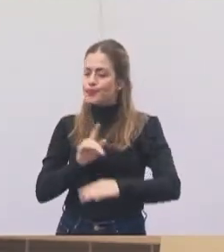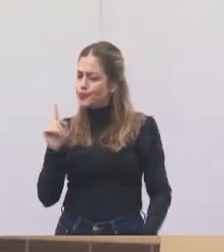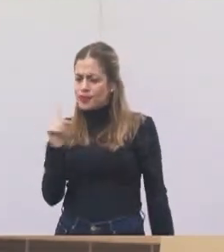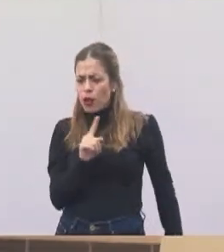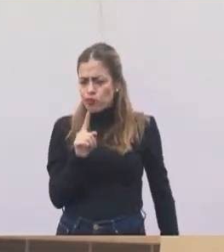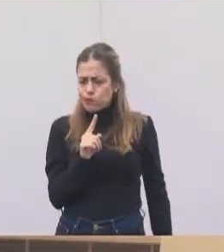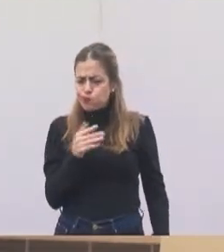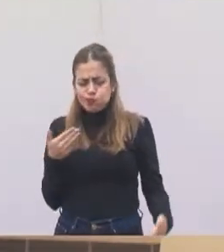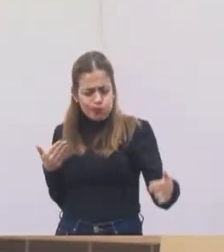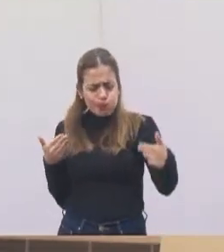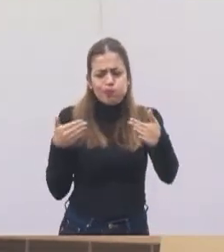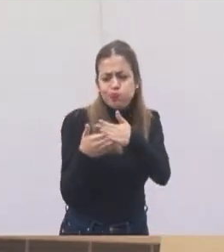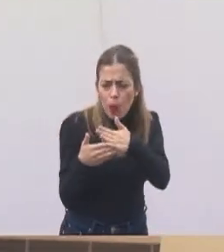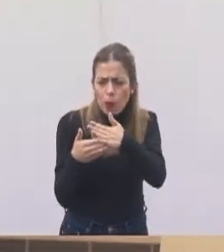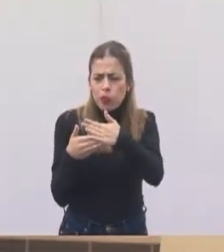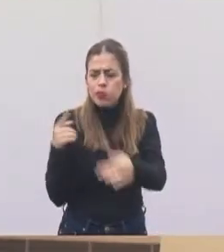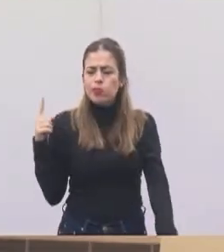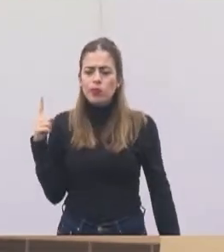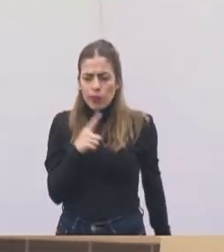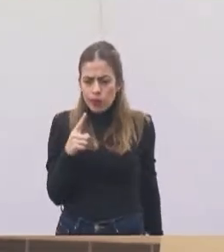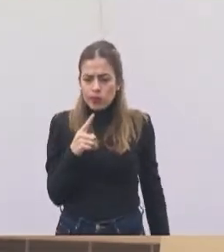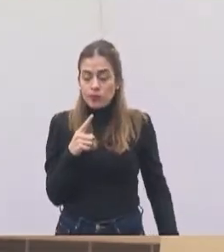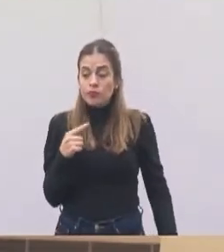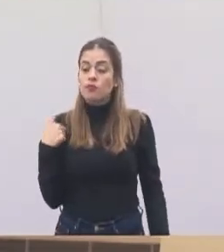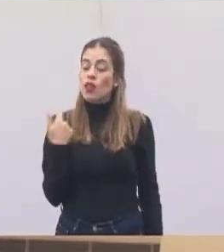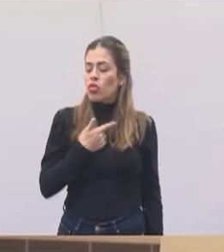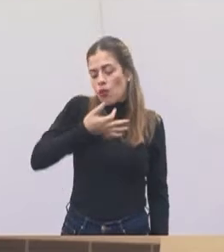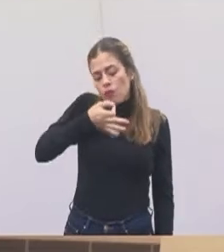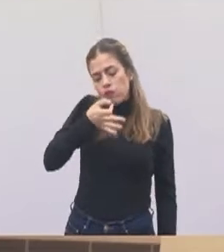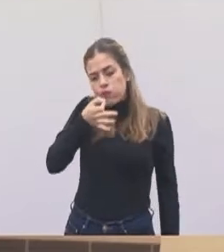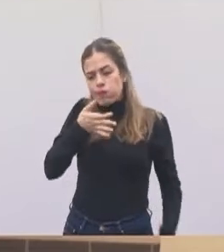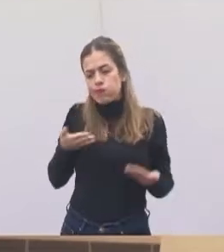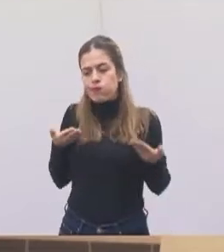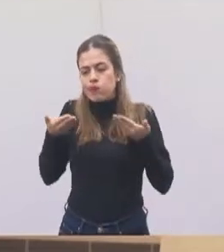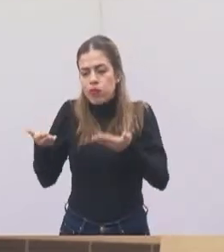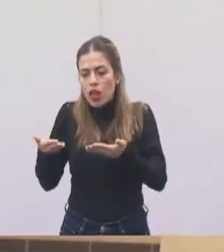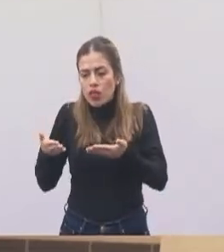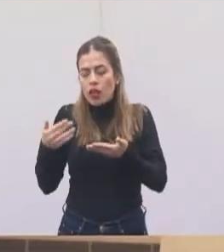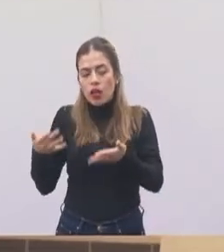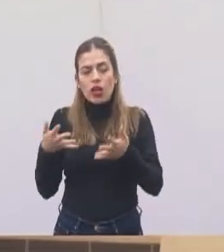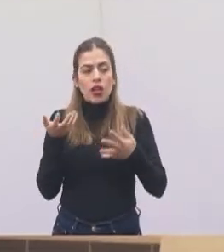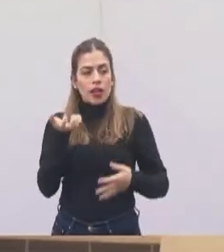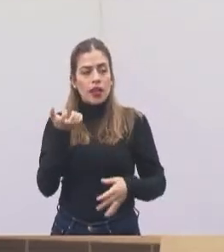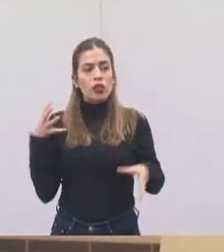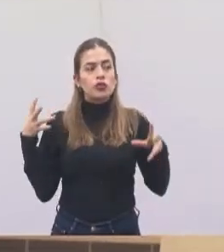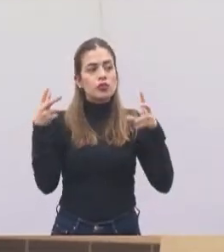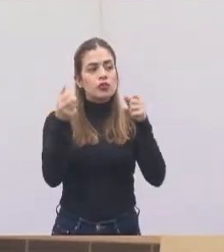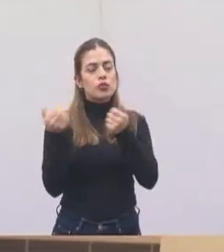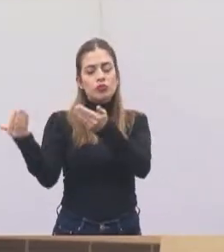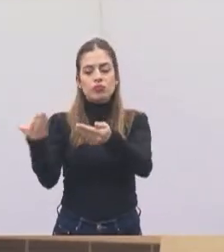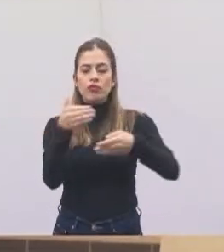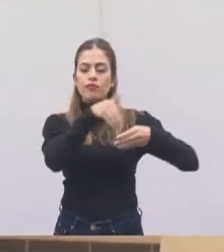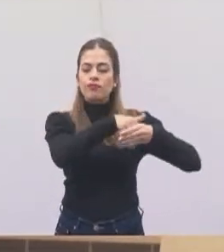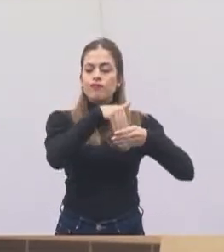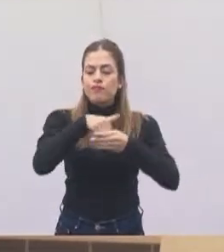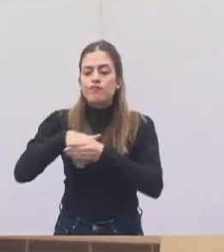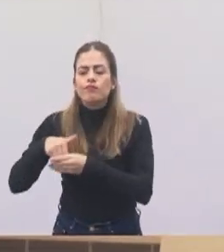não estou criando barreiras. A sugestão foi dada, agora eu quero que todos aqui